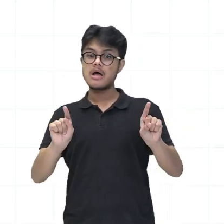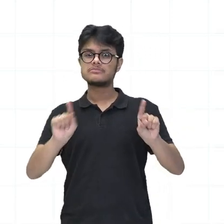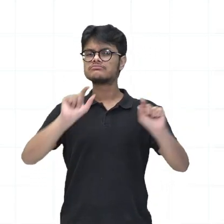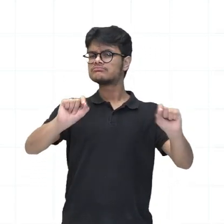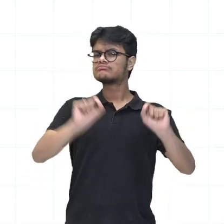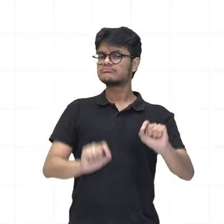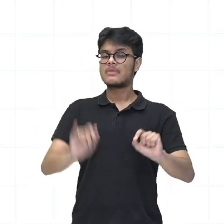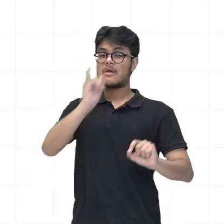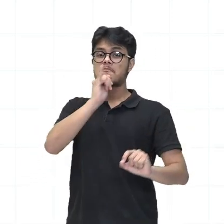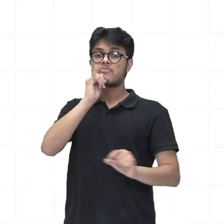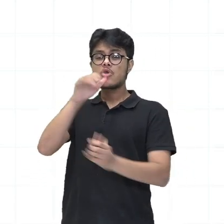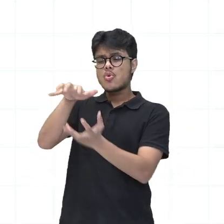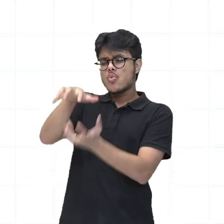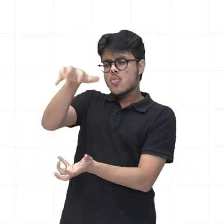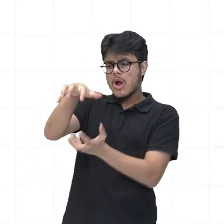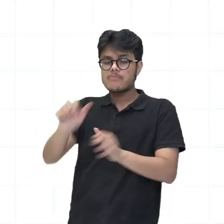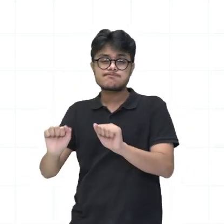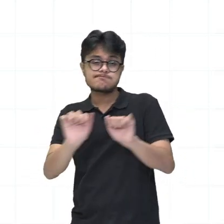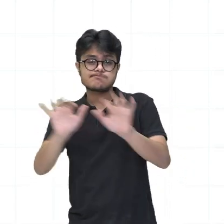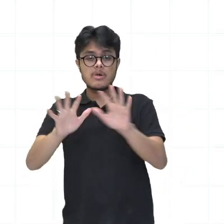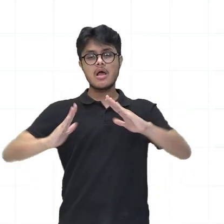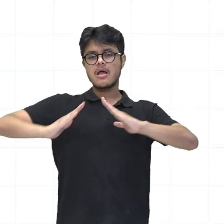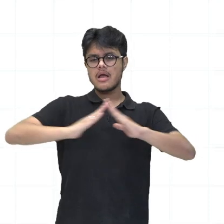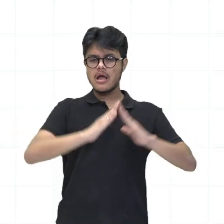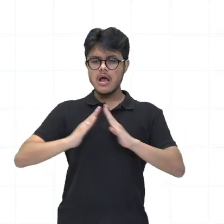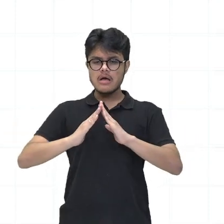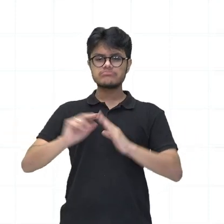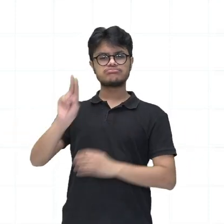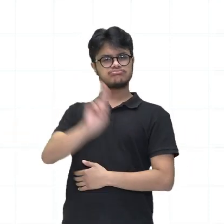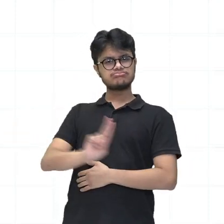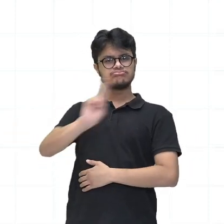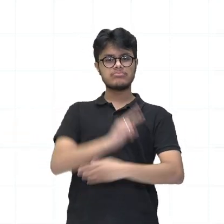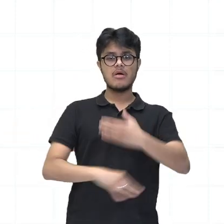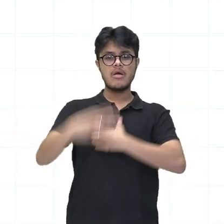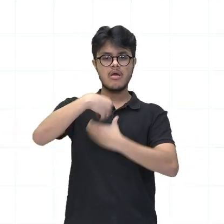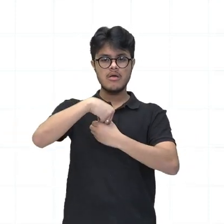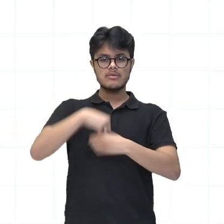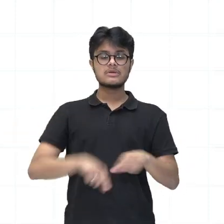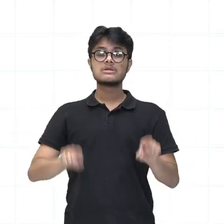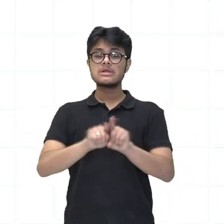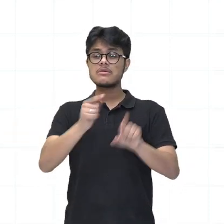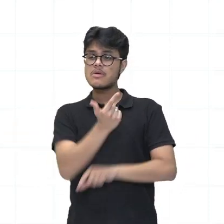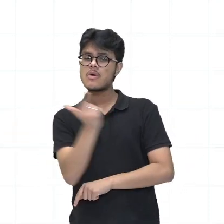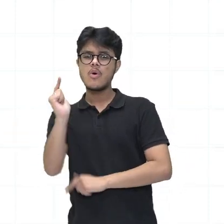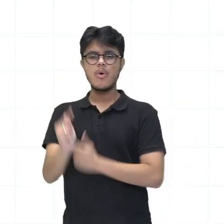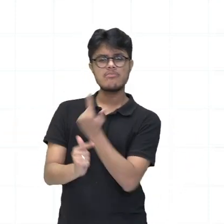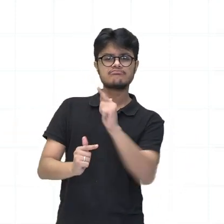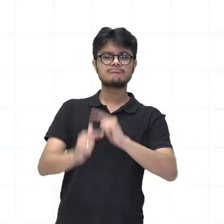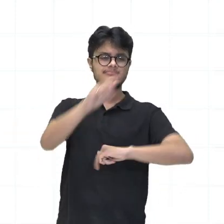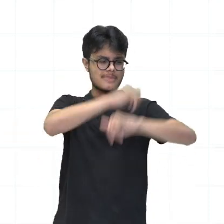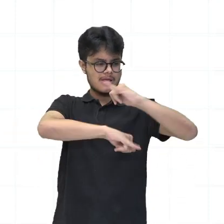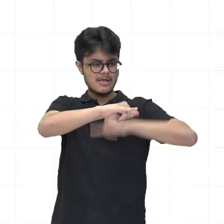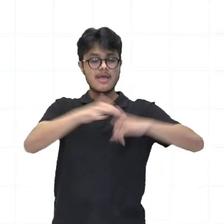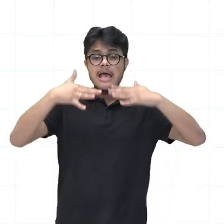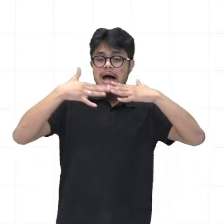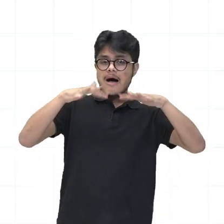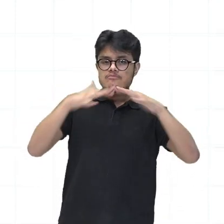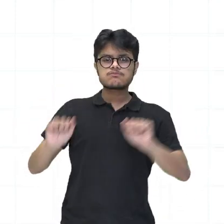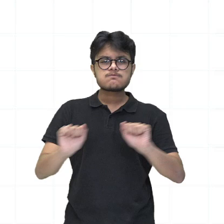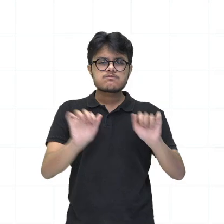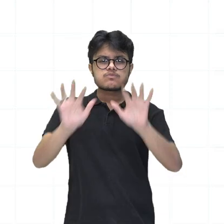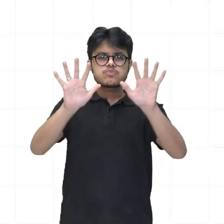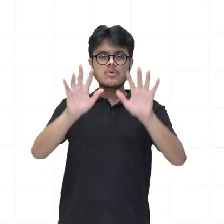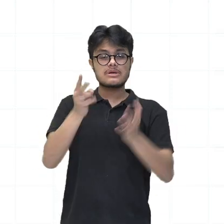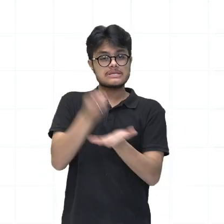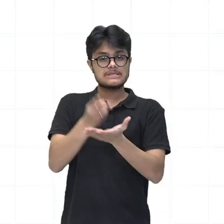ser utilizado em residência, ele também pode ser utilizado como outras fontes de energia, de outras maneiras, tá